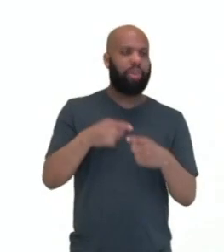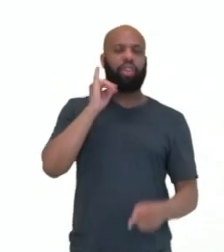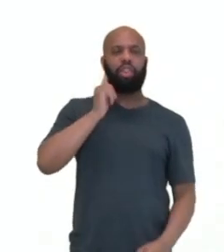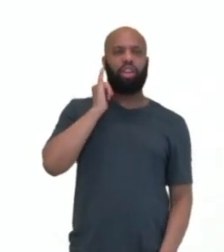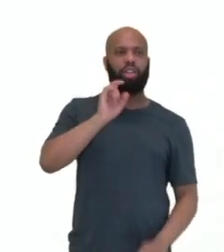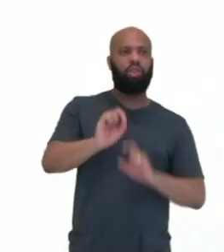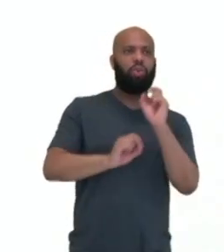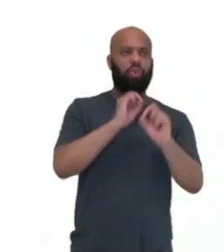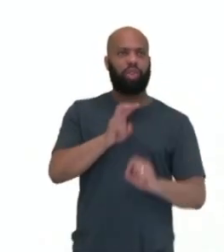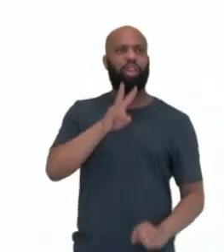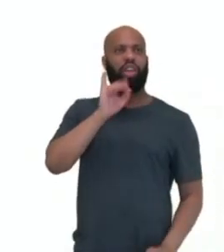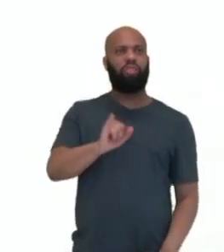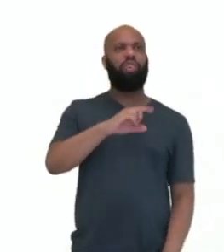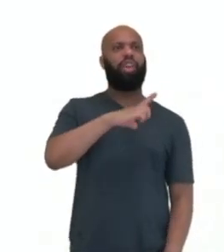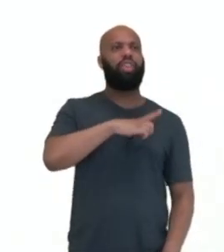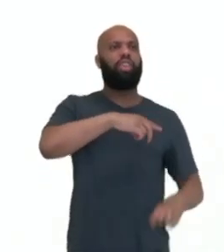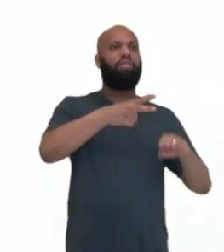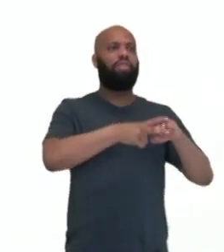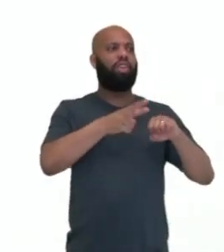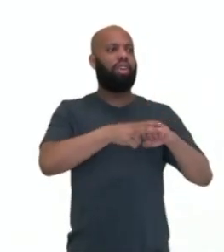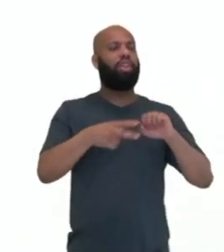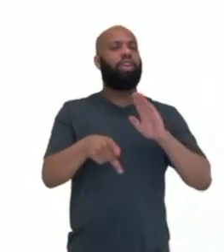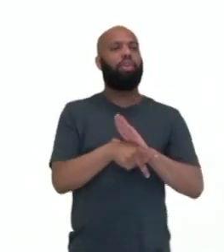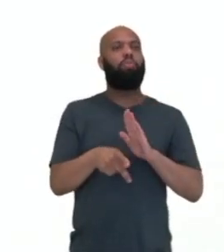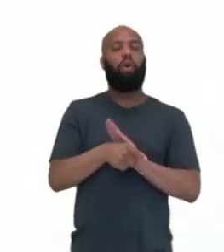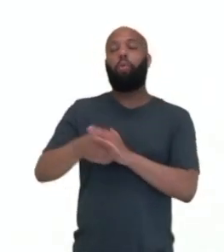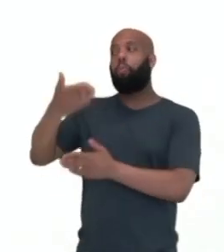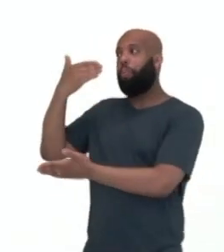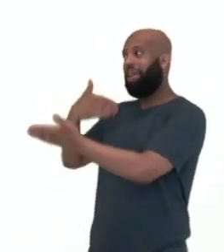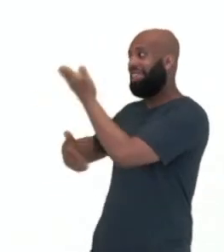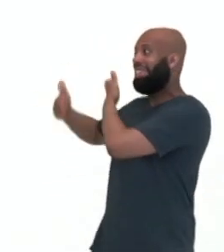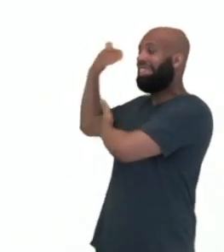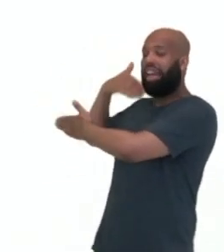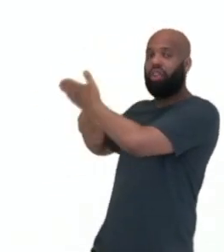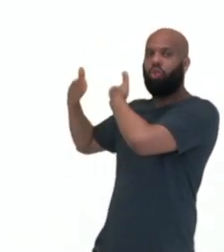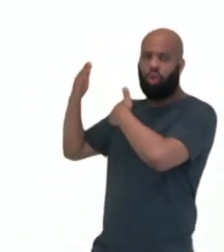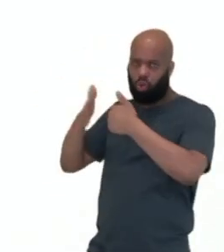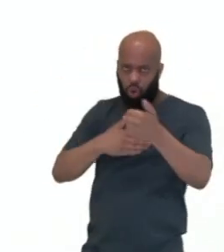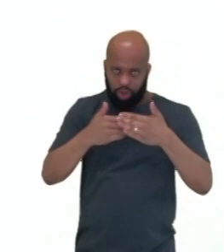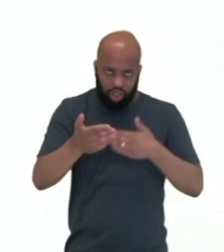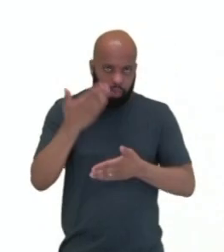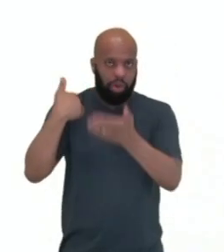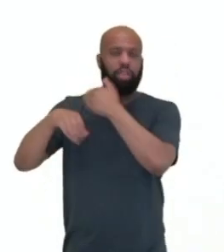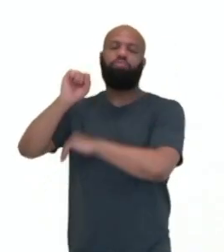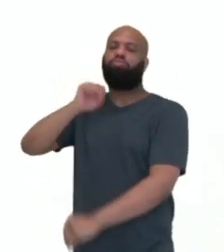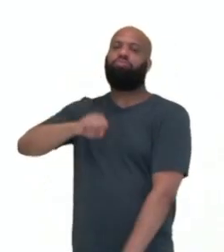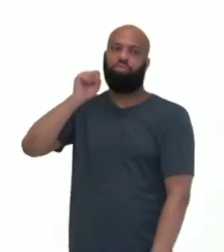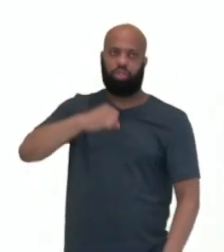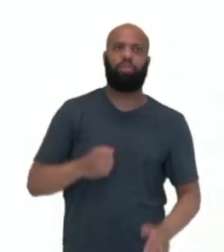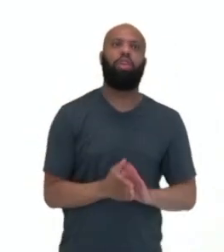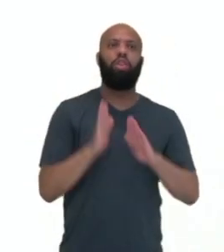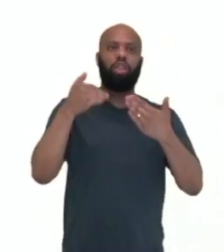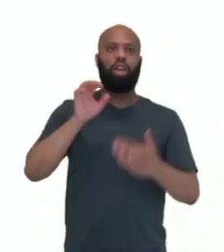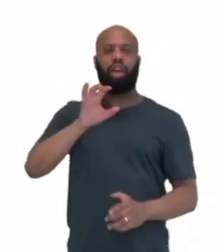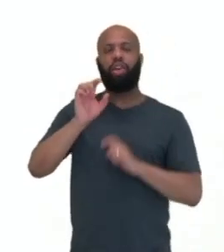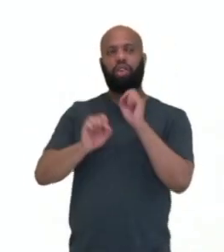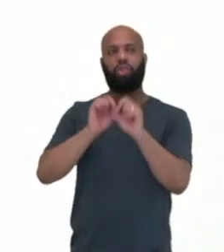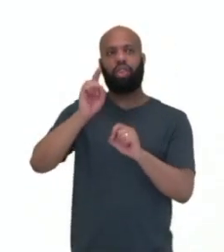são construídas com verbos no pretérito. Qualquer pretérito? Qualquer pretérito. Essa é